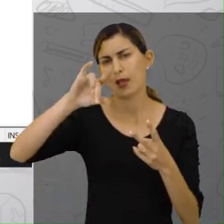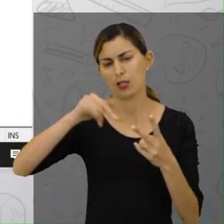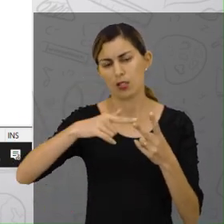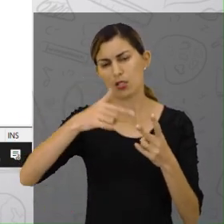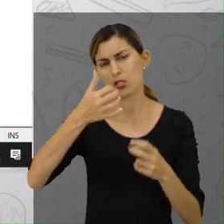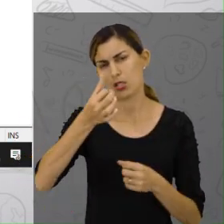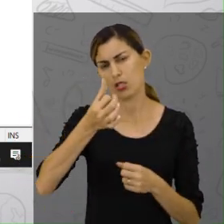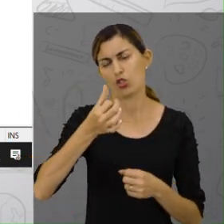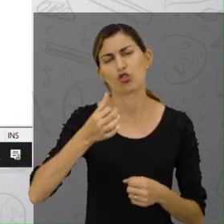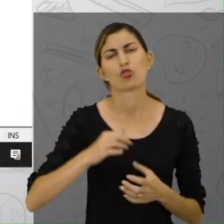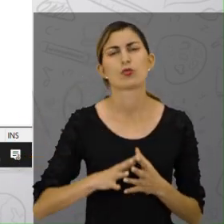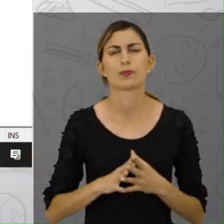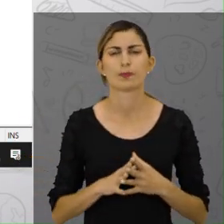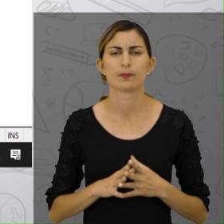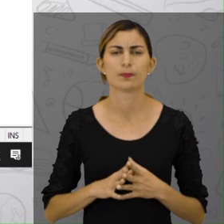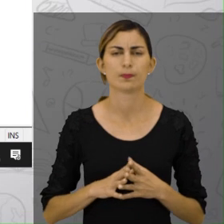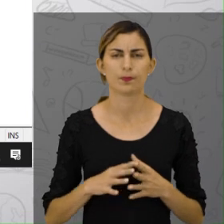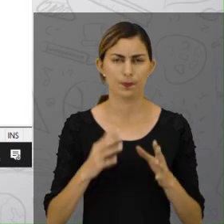média 6.